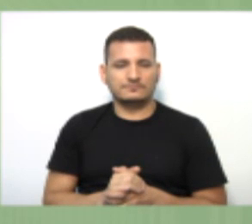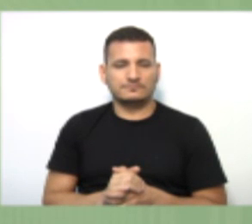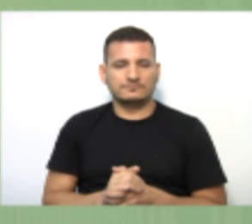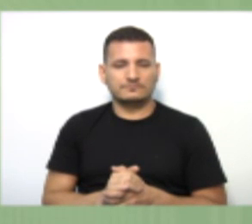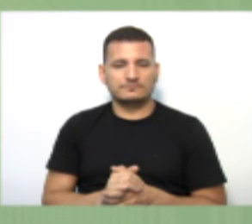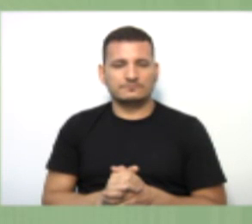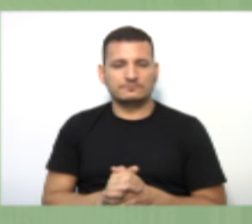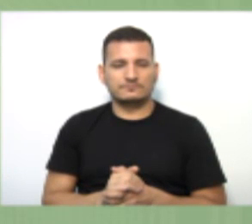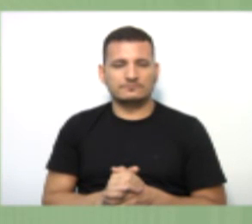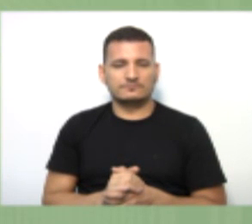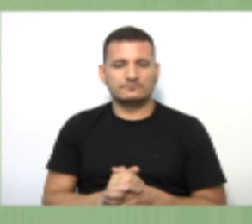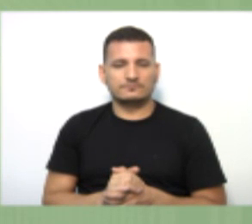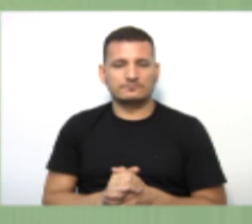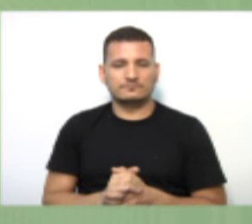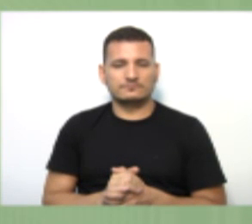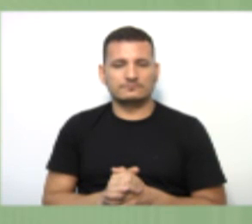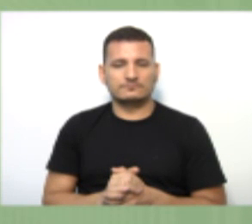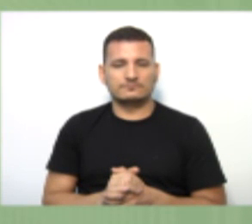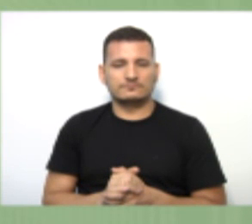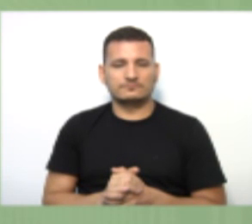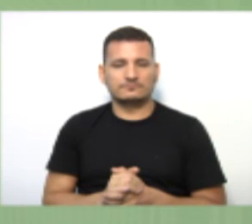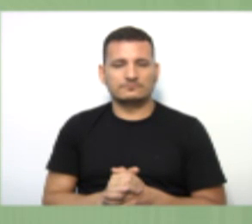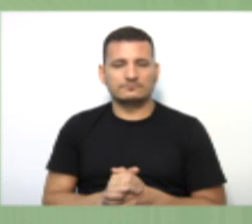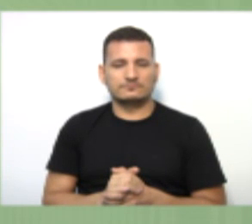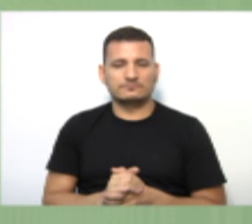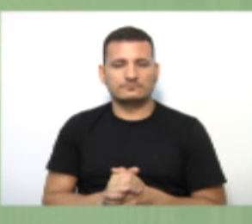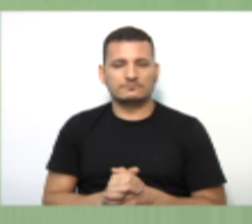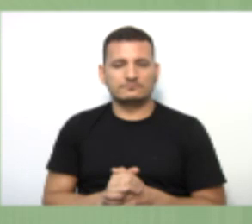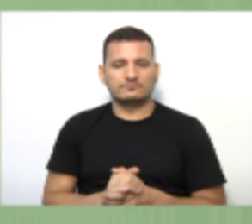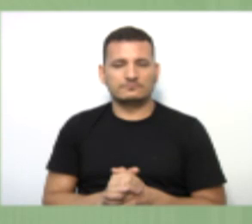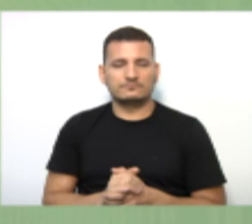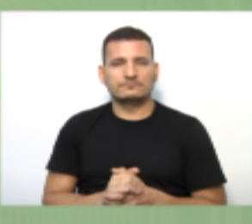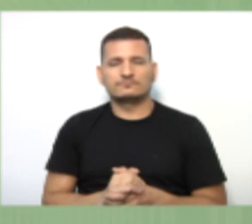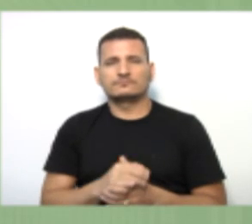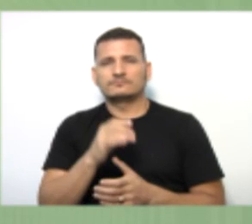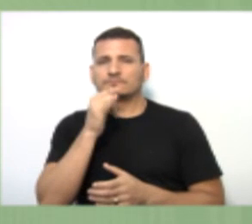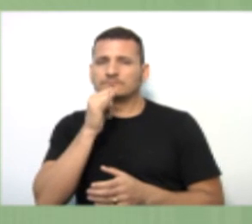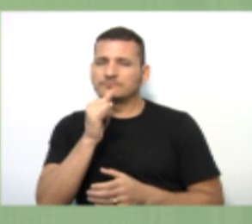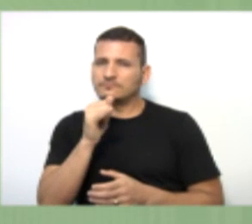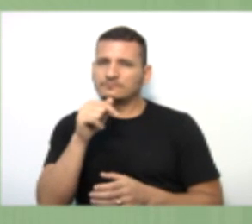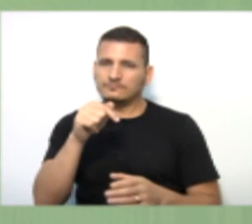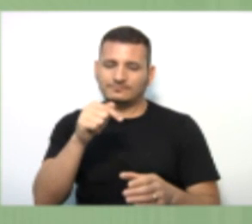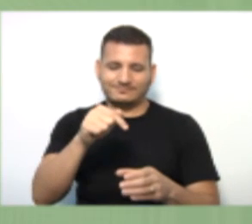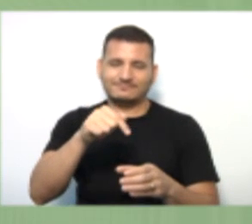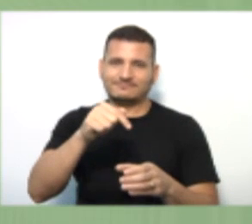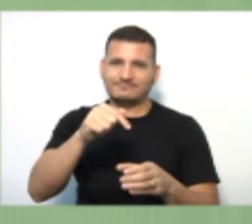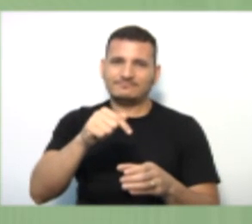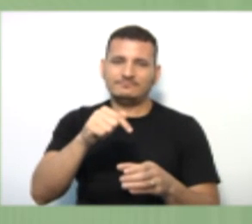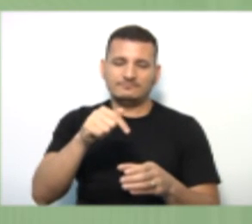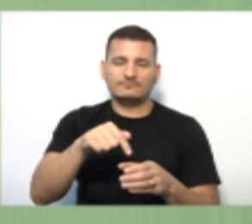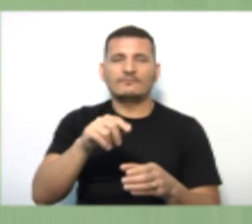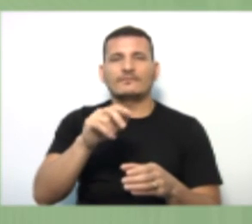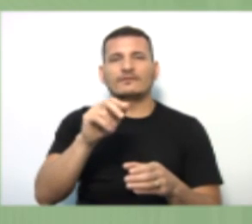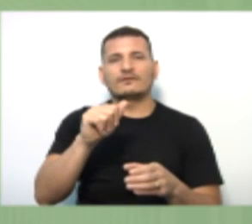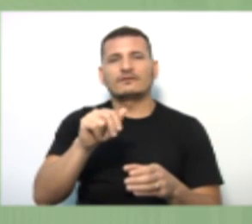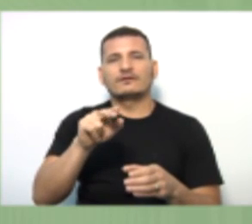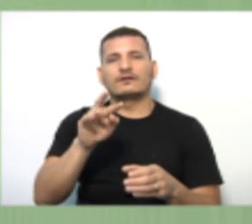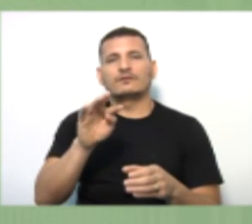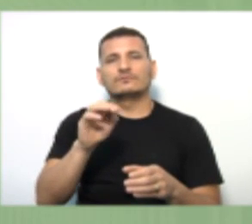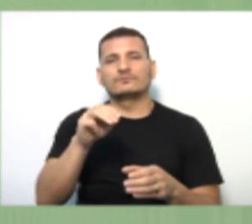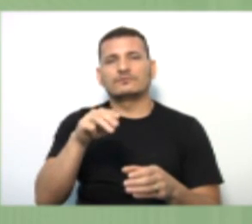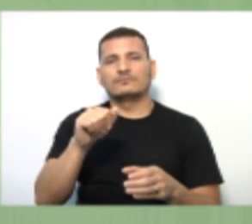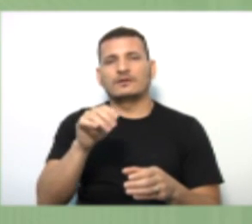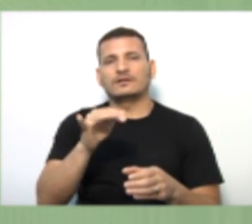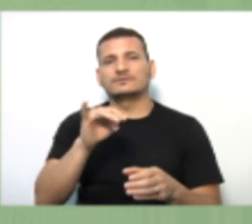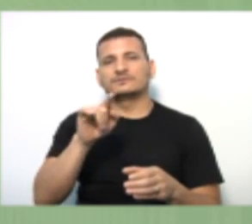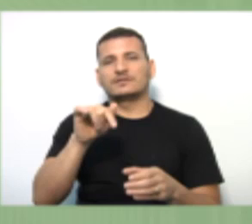slide. Agora sim. Agora, imagine se esse recipiente fosse automatizado,